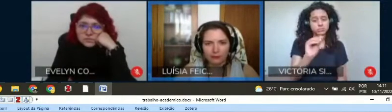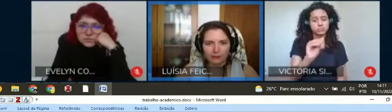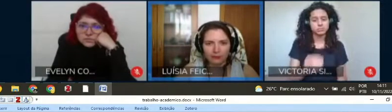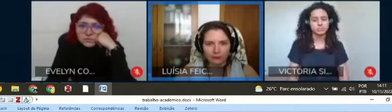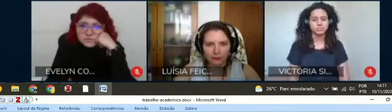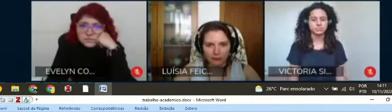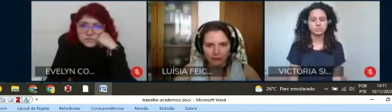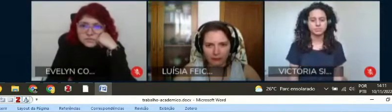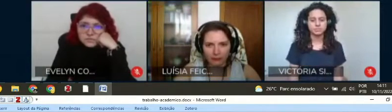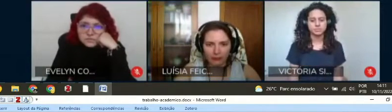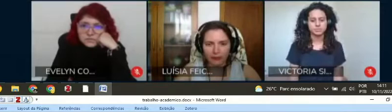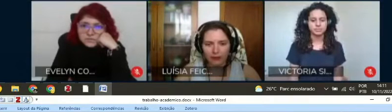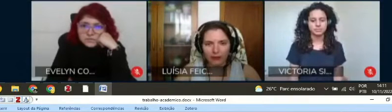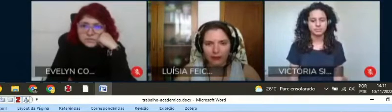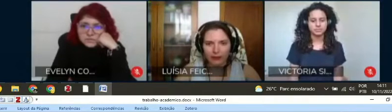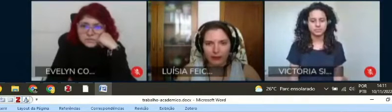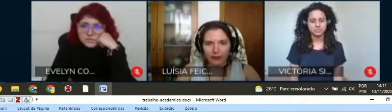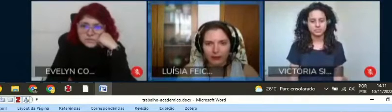Cassandra